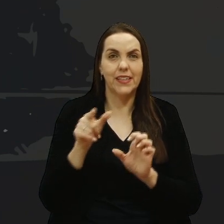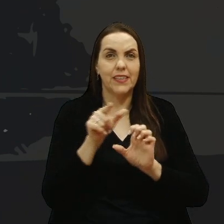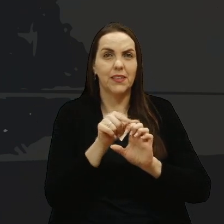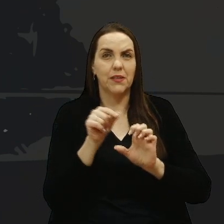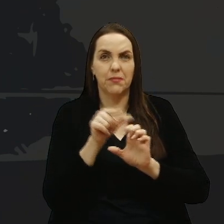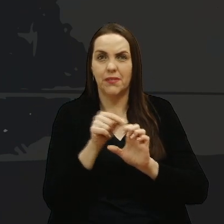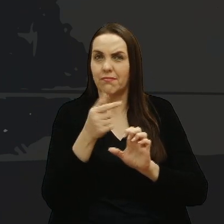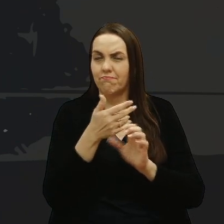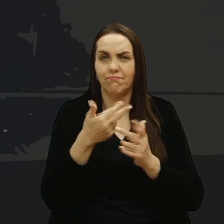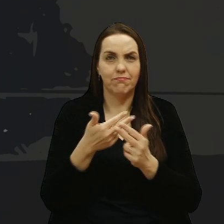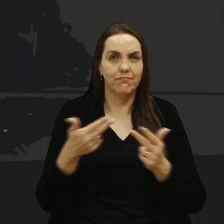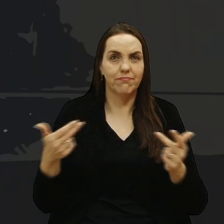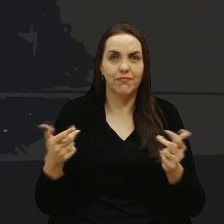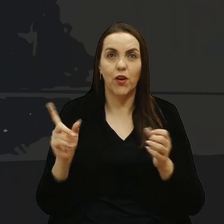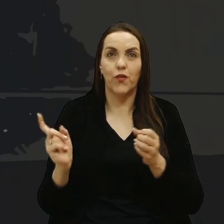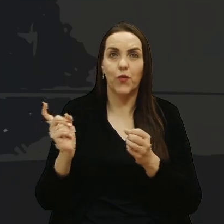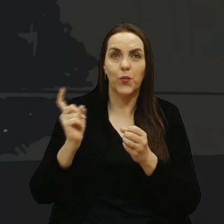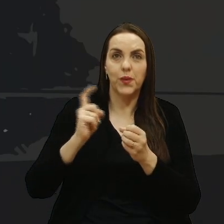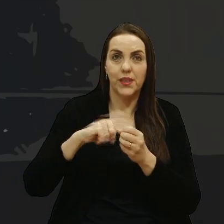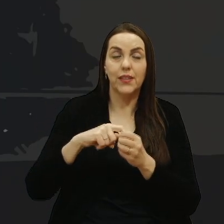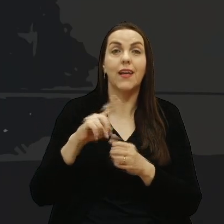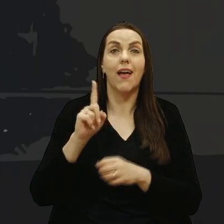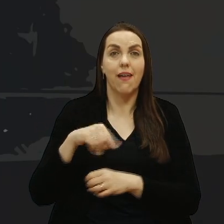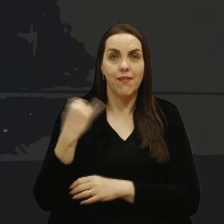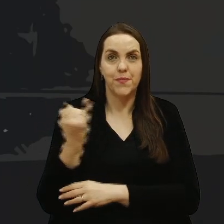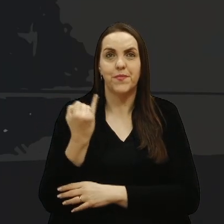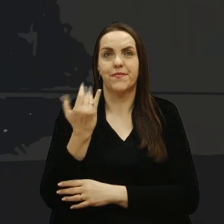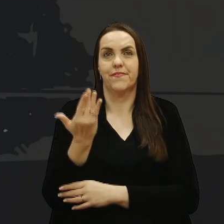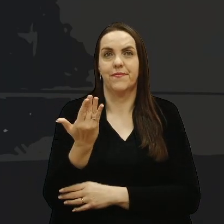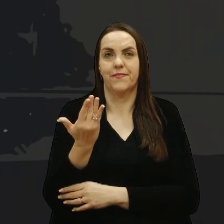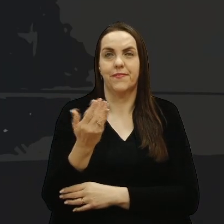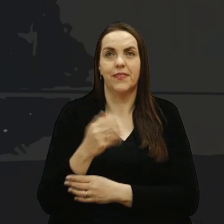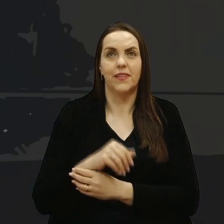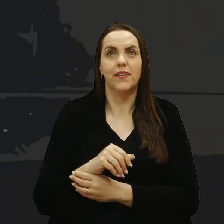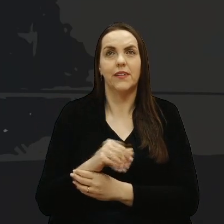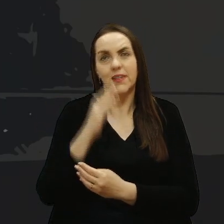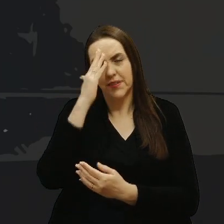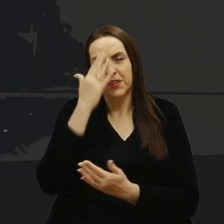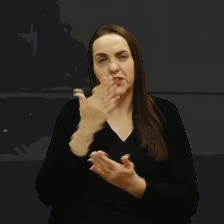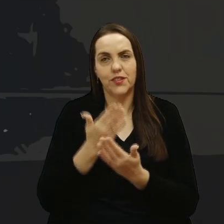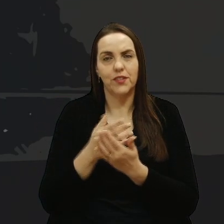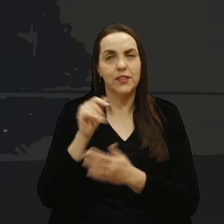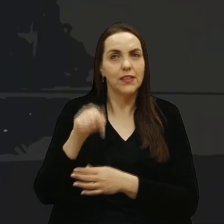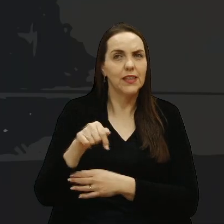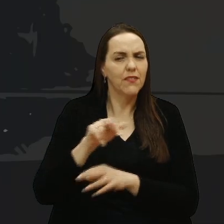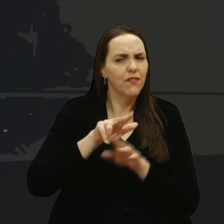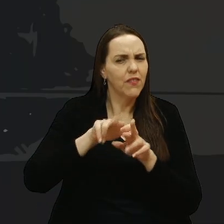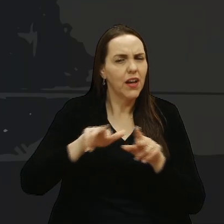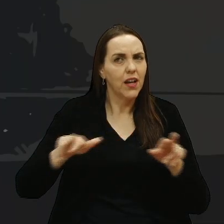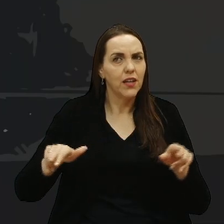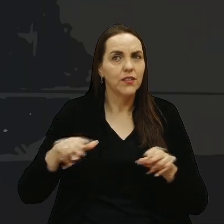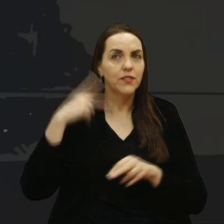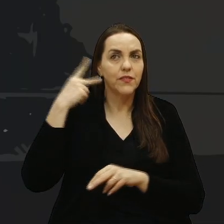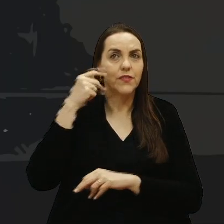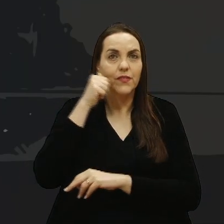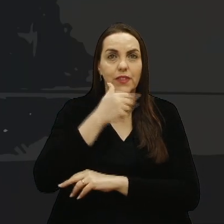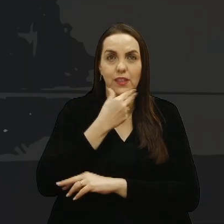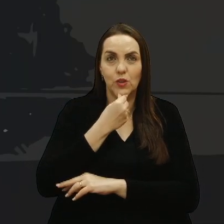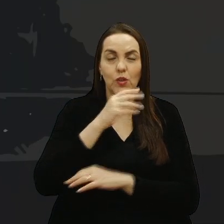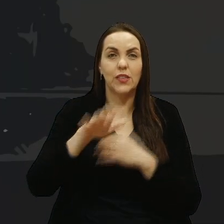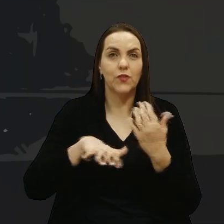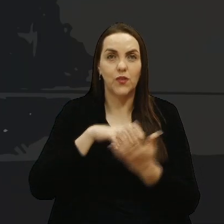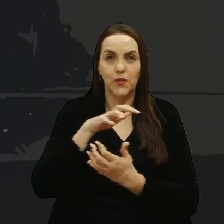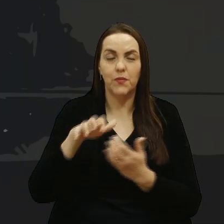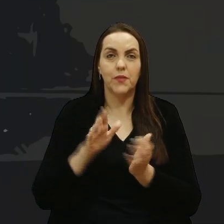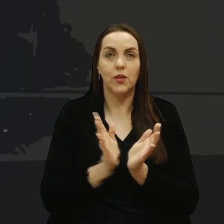empreendimentos retornando, isso é muito importante. Eu acho que aqui são vários vereadores que têm envolvimento, que participaram da Comissão